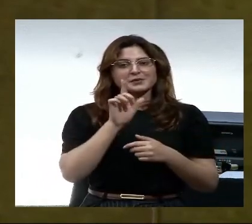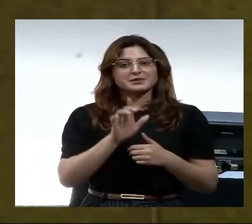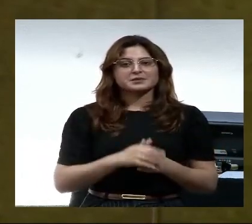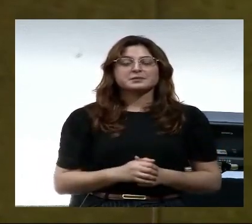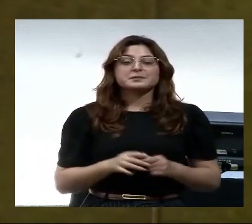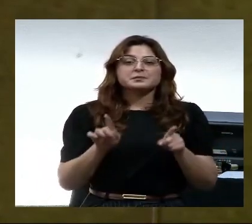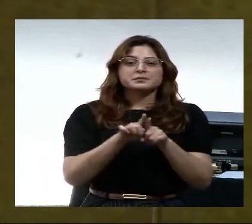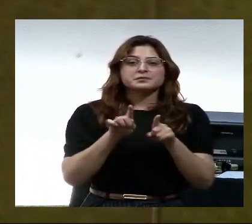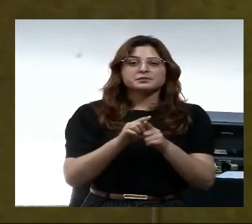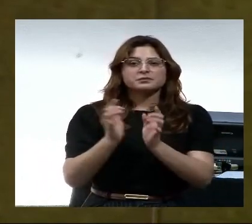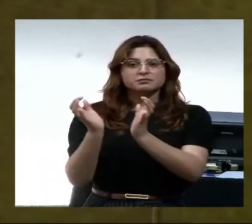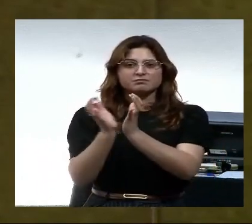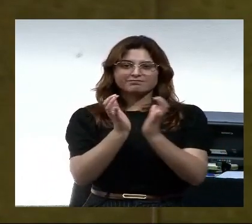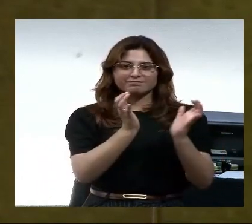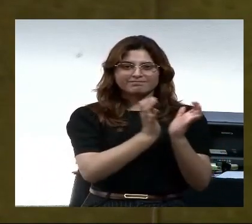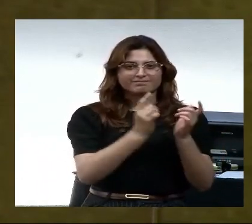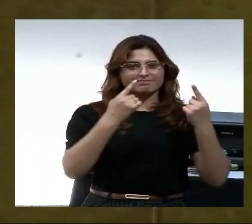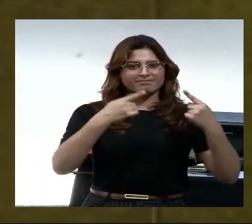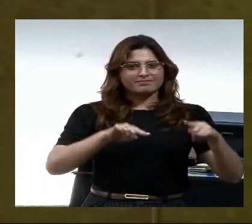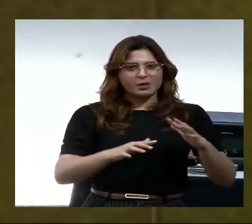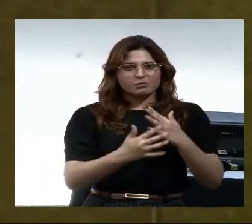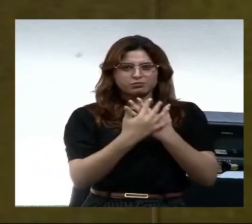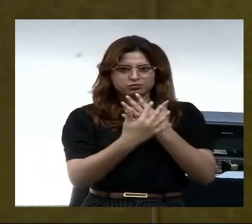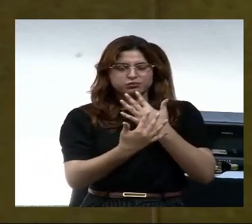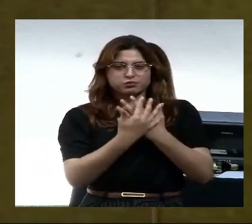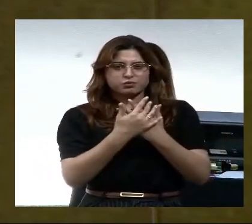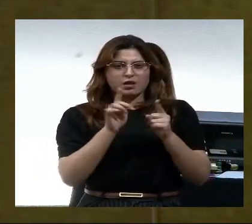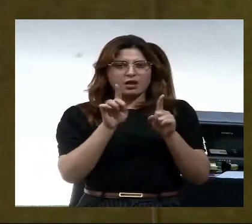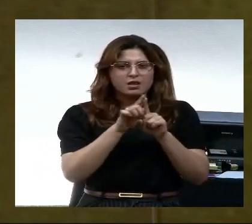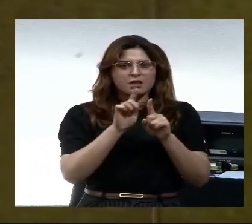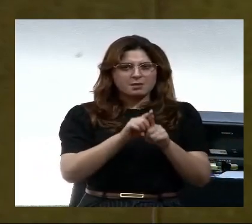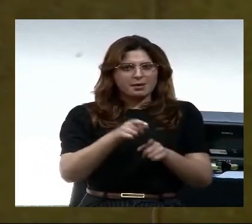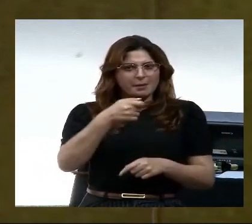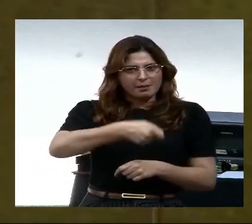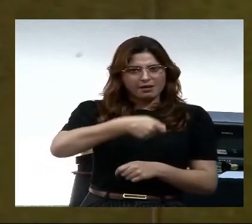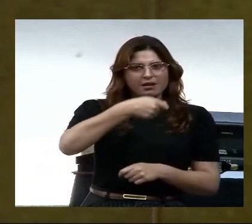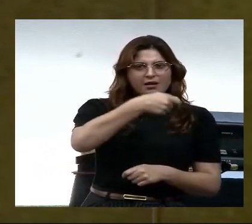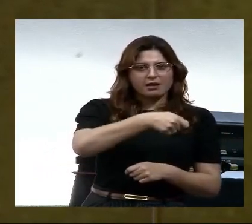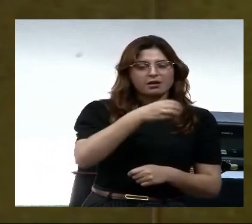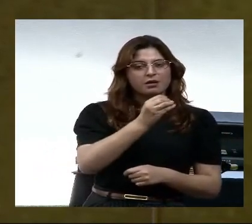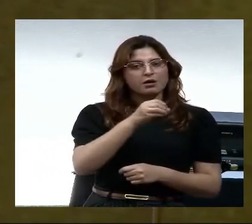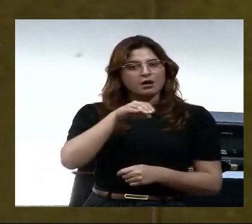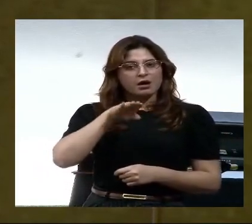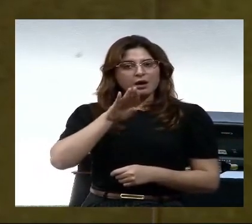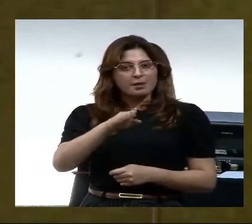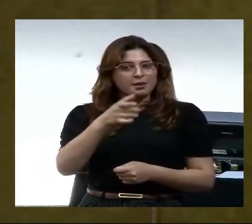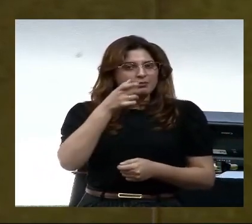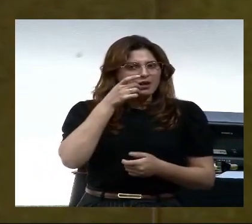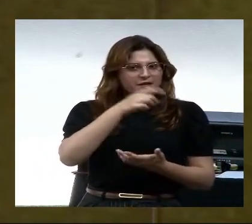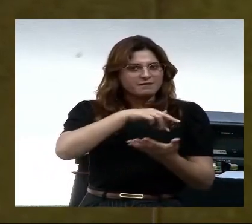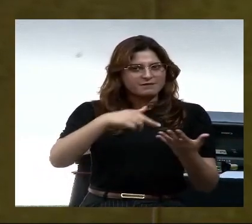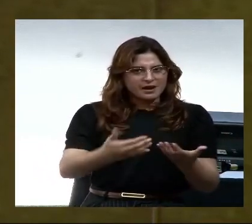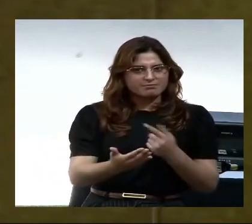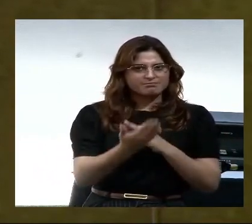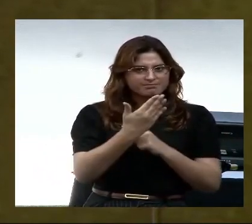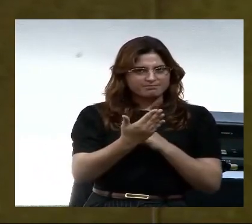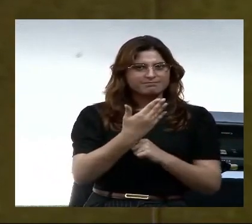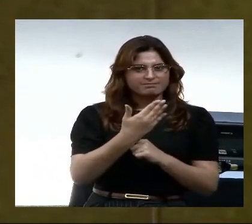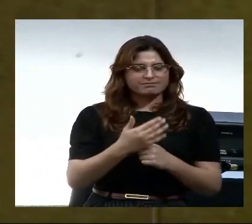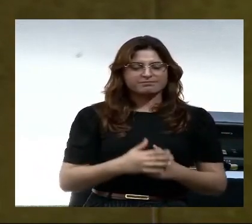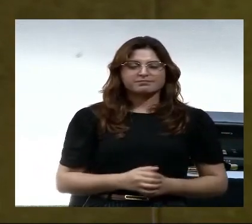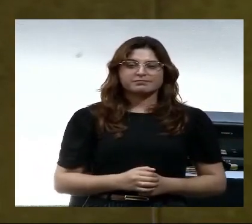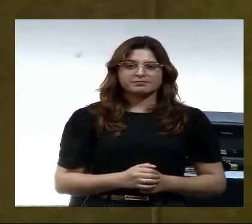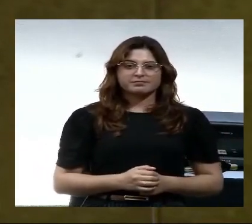diferentes grupos políticos nos pressionaram para que a OAB servisse aos seus interesses, aderindo aos seus atos ou defendendo suas